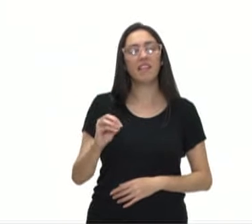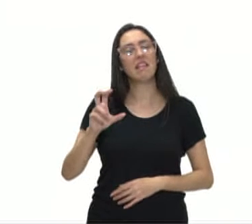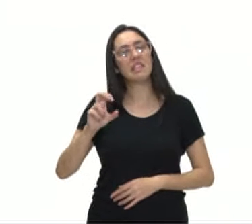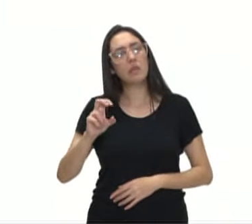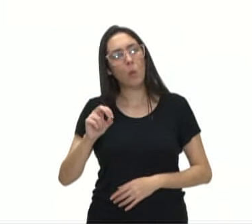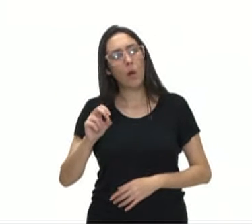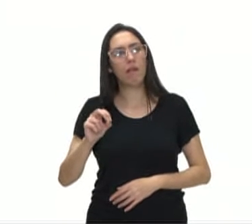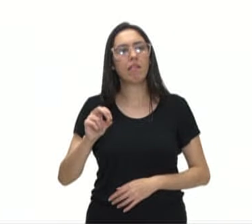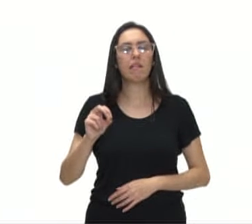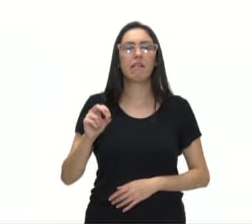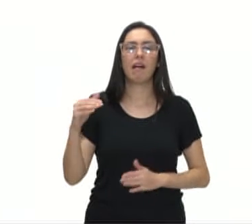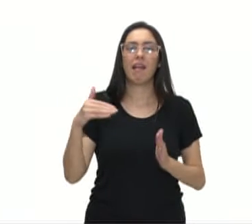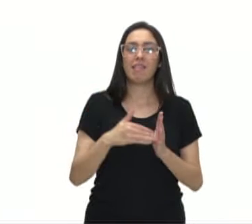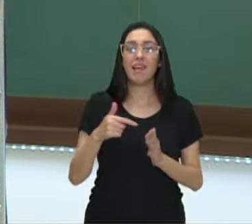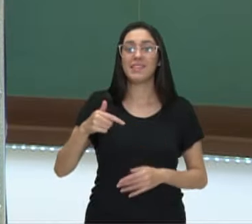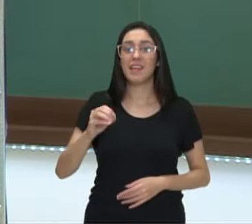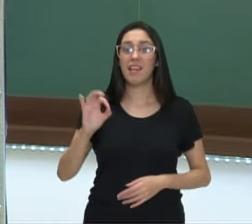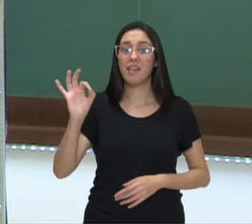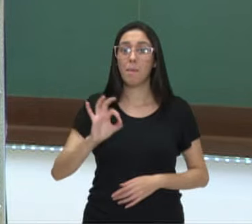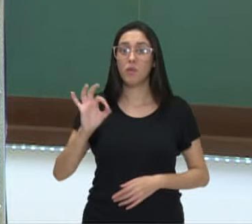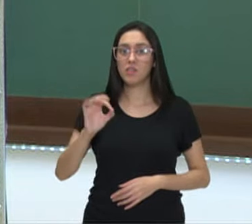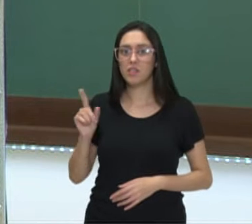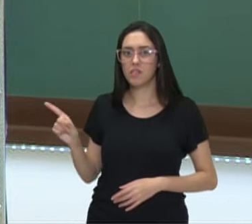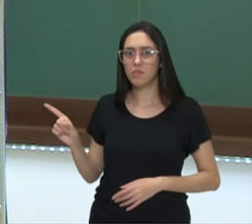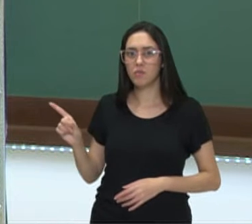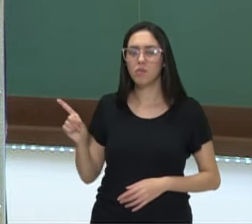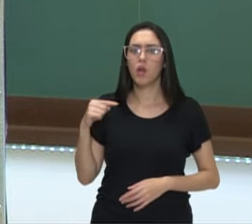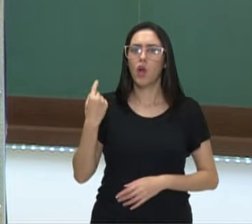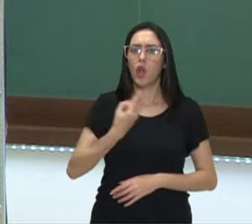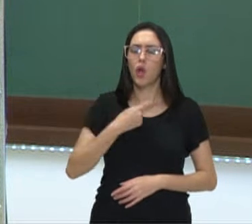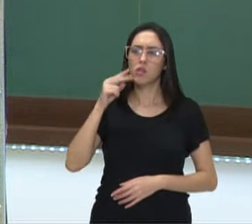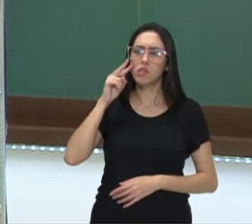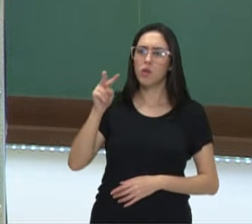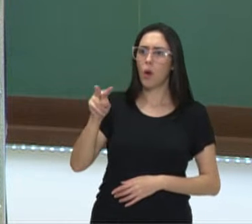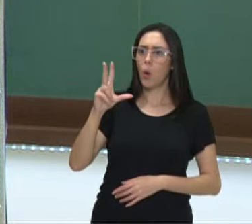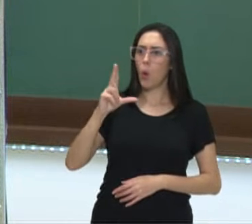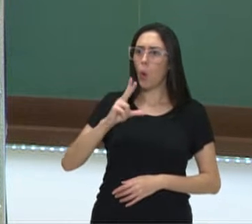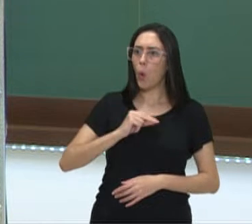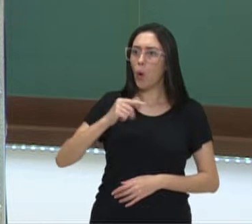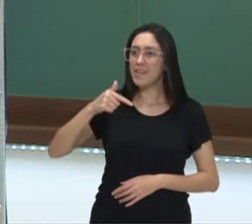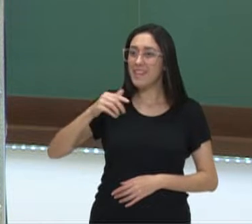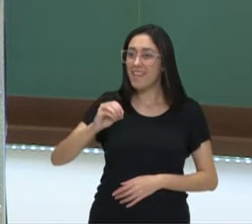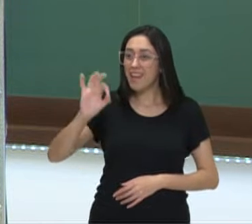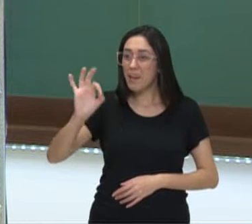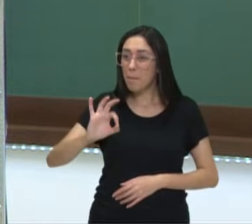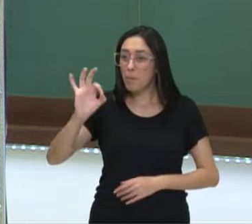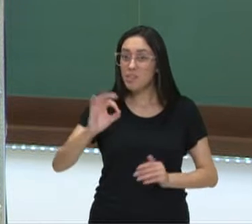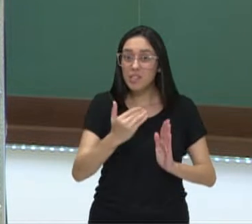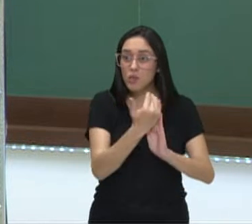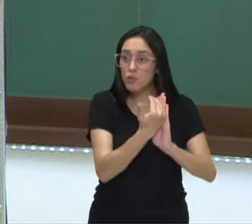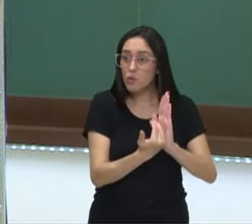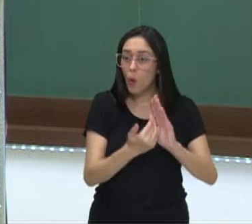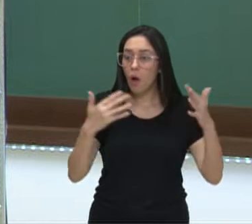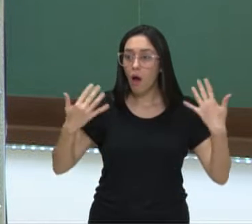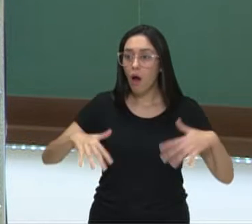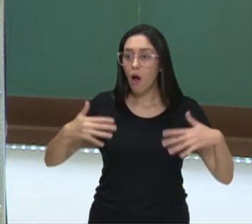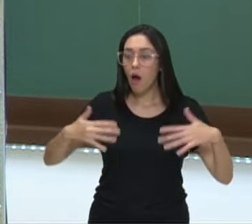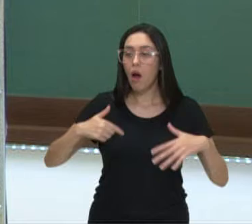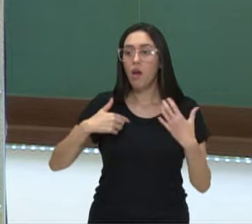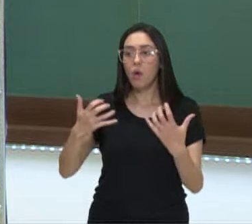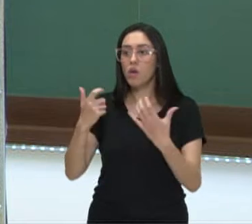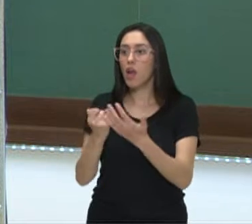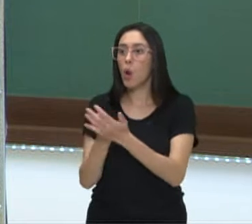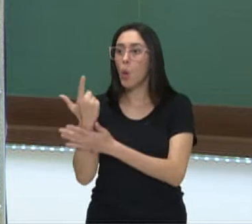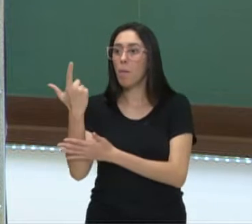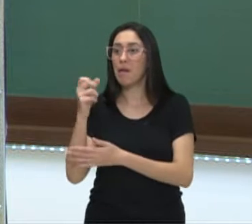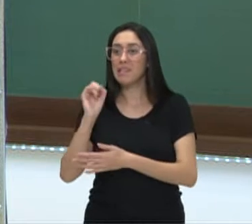até 70%, fazendo com que você pense, nossa, eu estou pagando 70% mais barato no produto do que eu pagaria